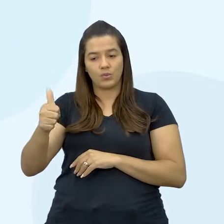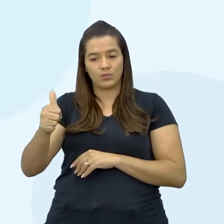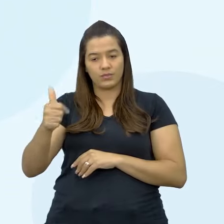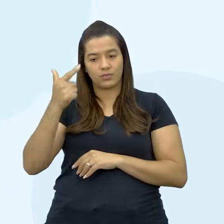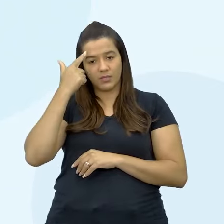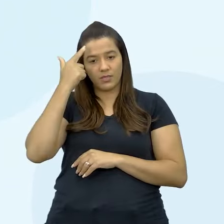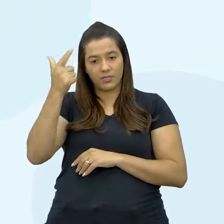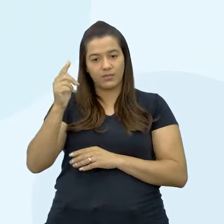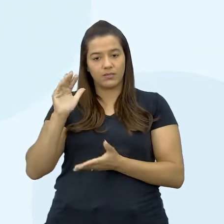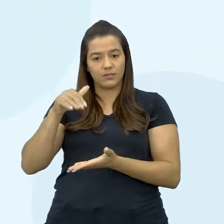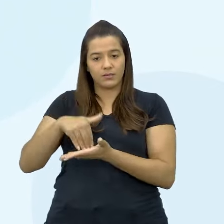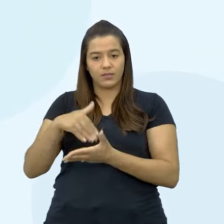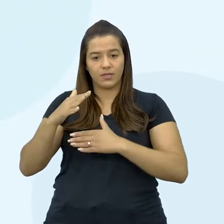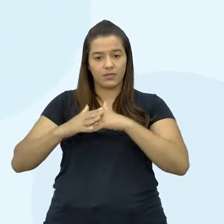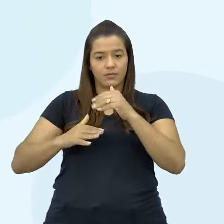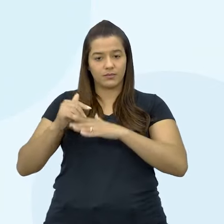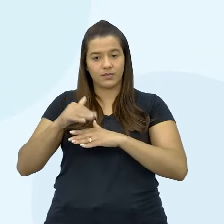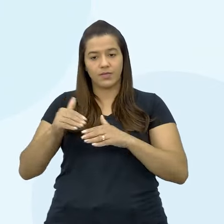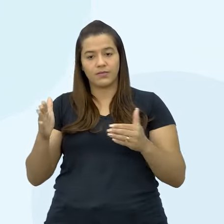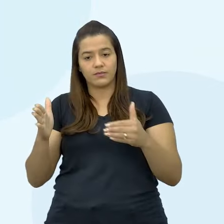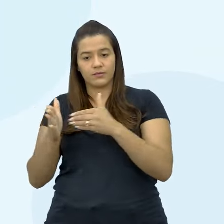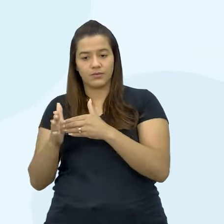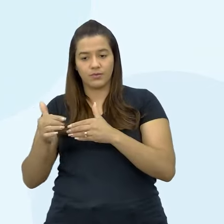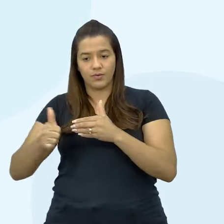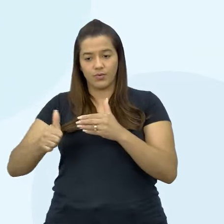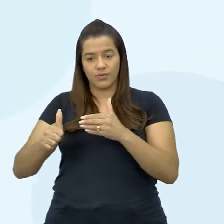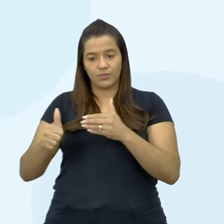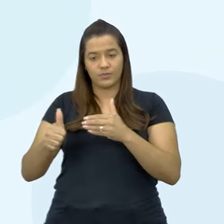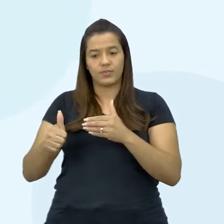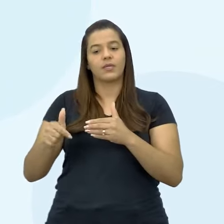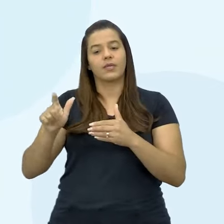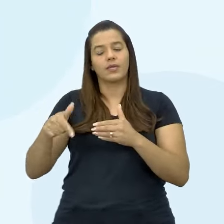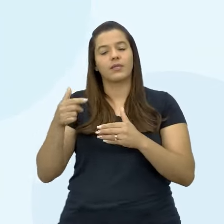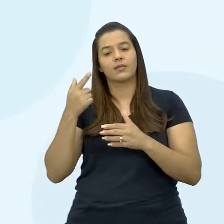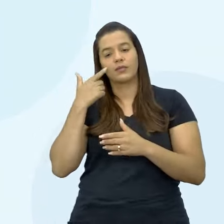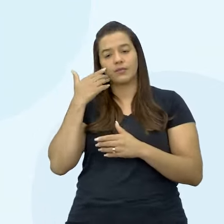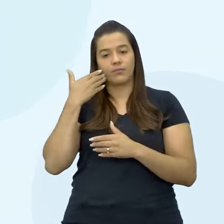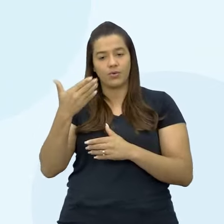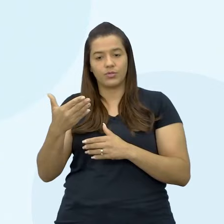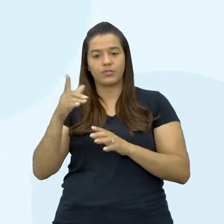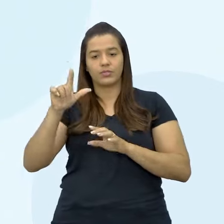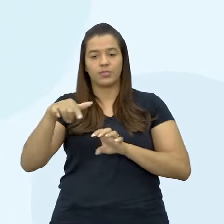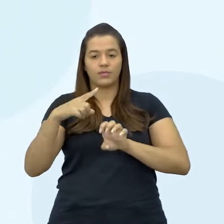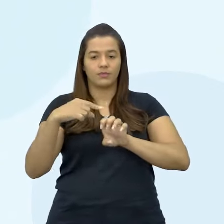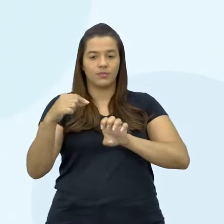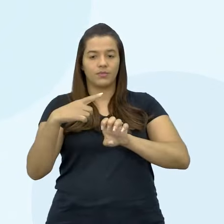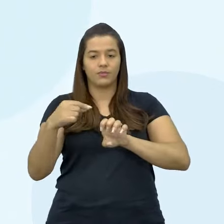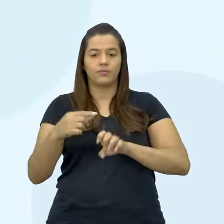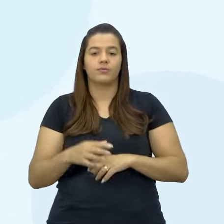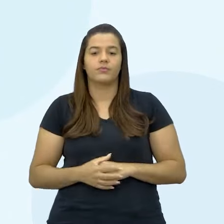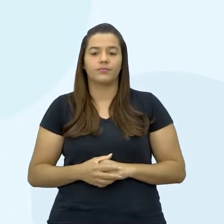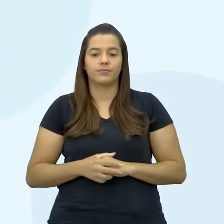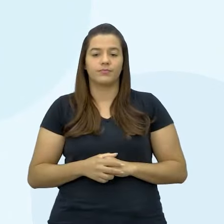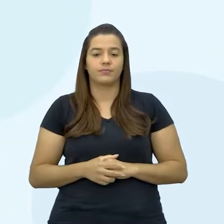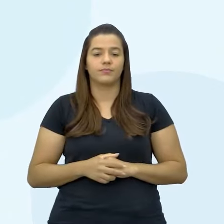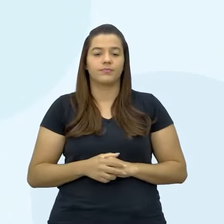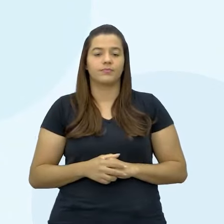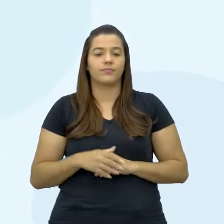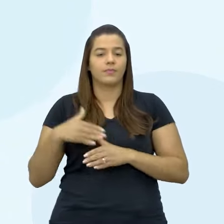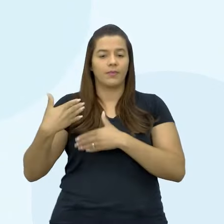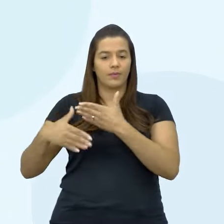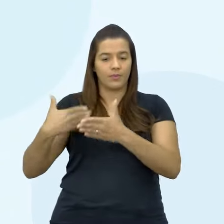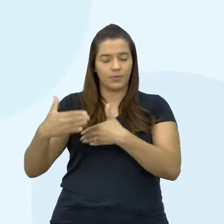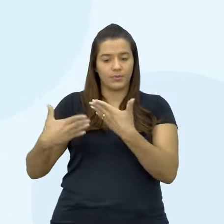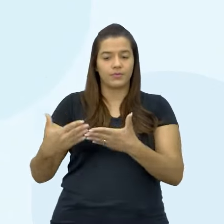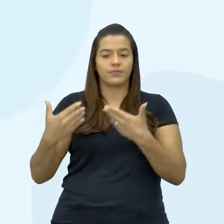da habilidade do eixo estruturante nos diz que é empreendedorismo, tá, pessoal? Pode passar. E a gente ainda vai falar mais